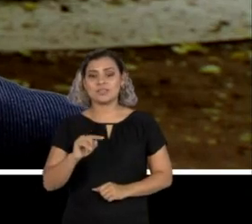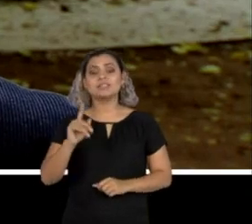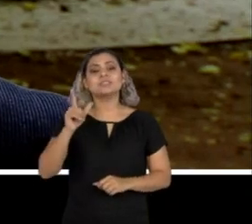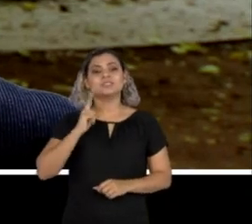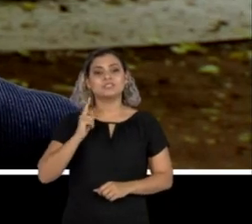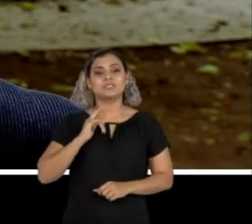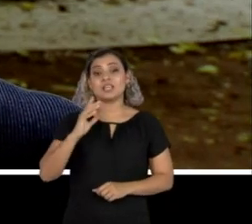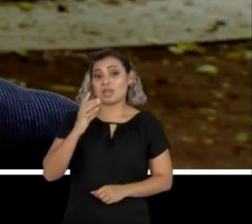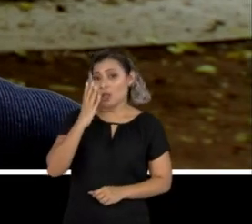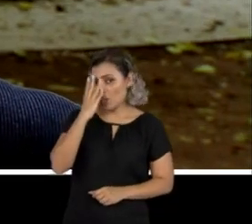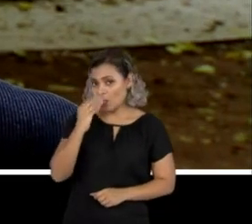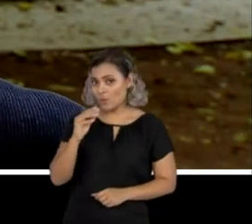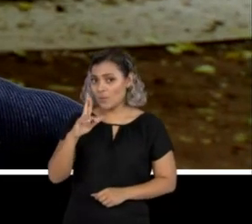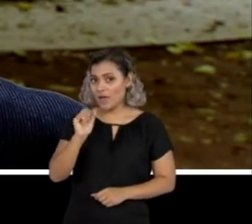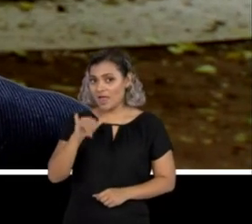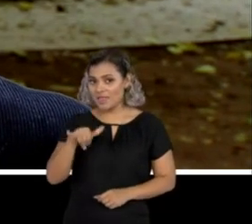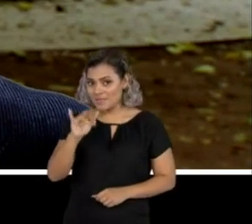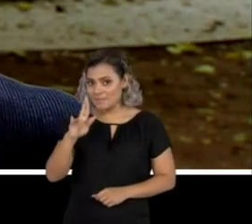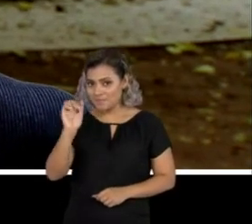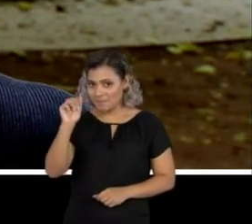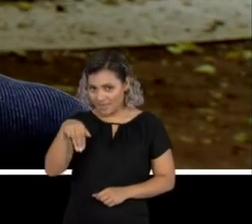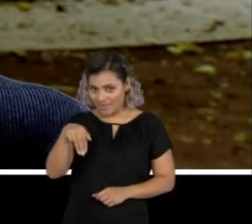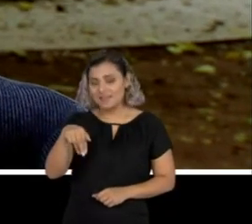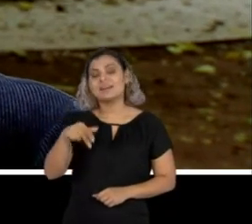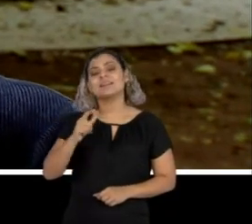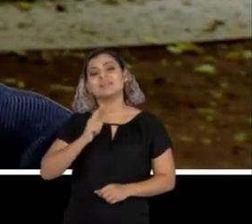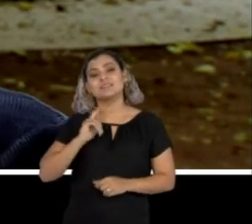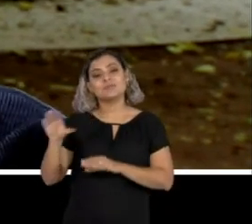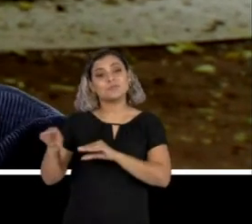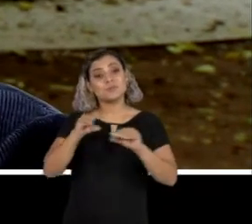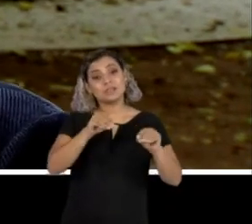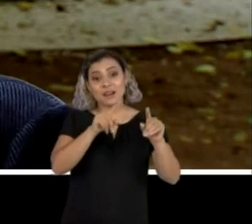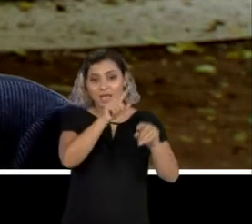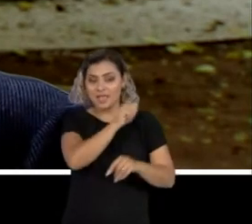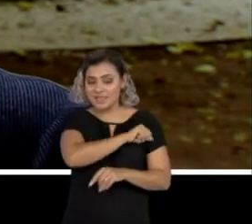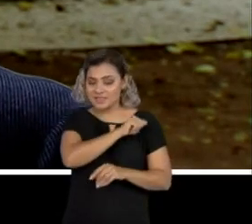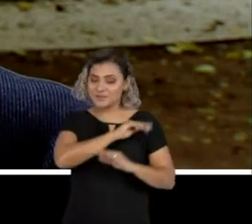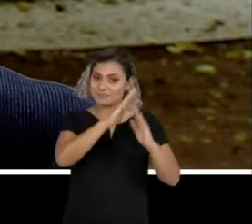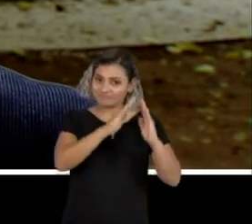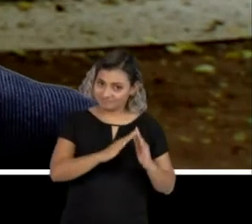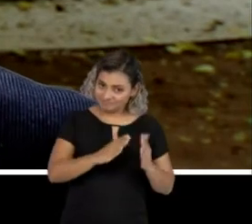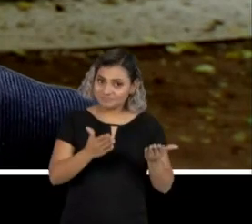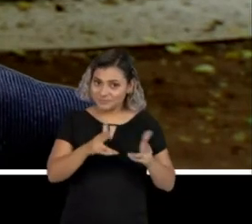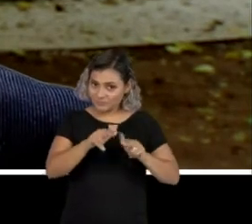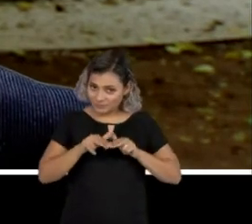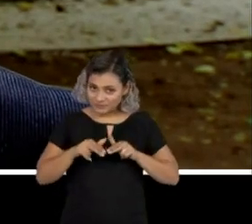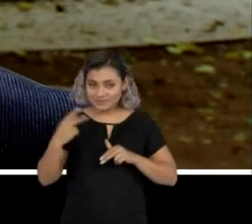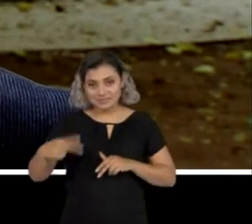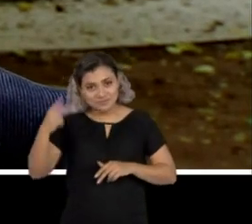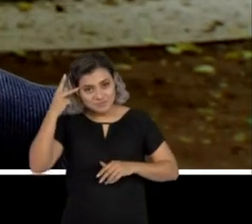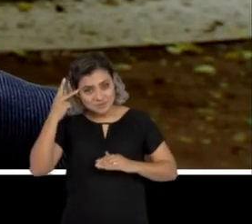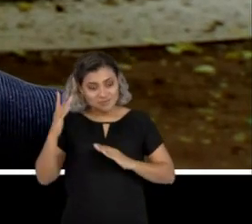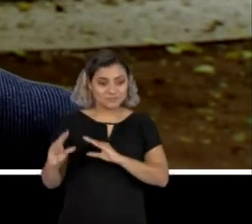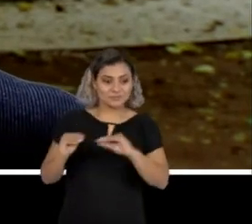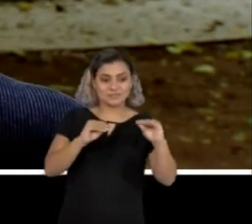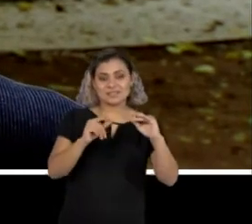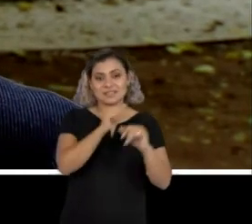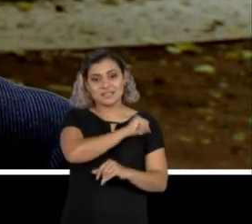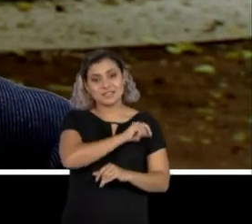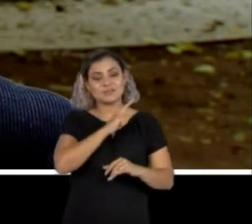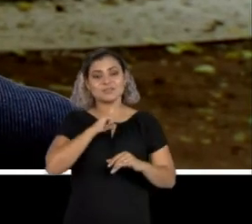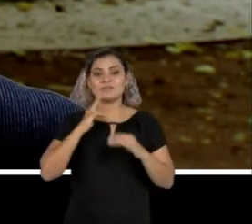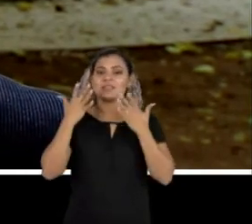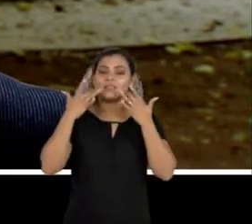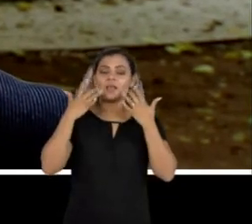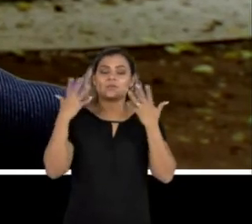chamava-se O Lobo de Ray-Ban. Foi quando eu me mudei de São Paulo para o Rio de Janeiro, acabei ficando por lá. E é um espetáculo que me trouxe muita